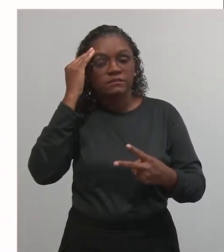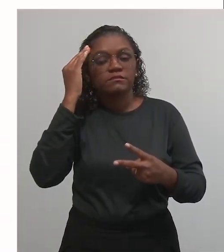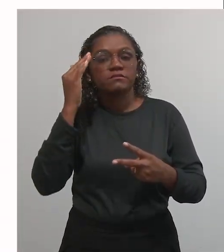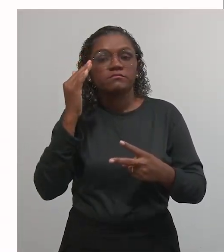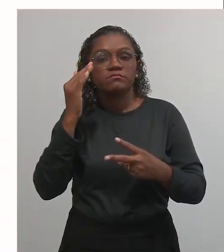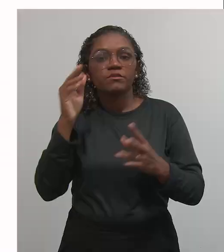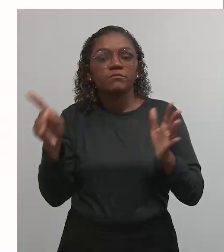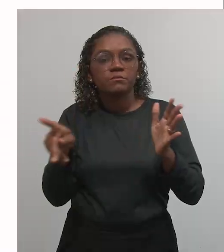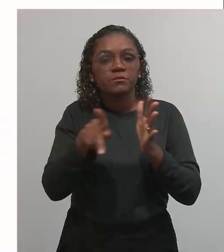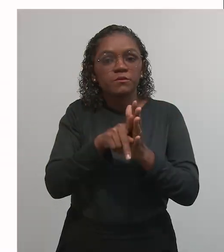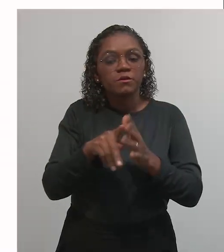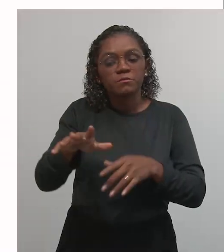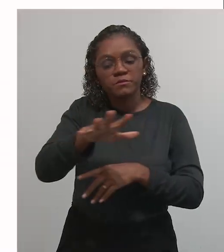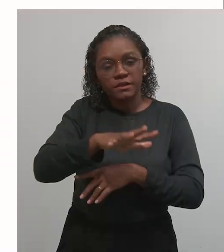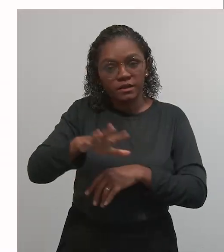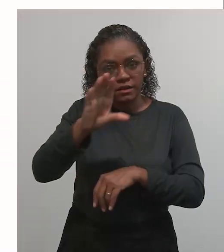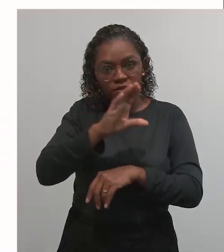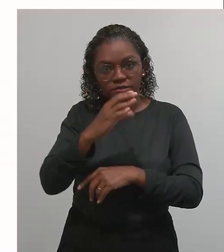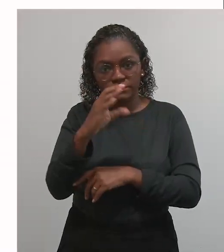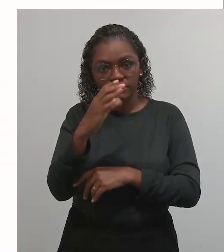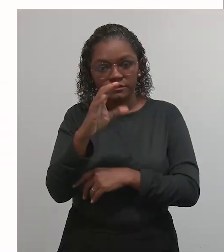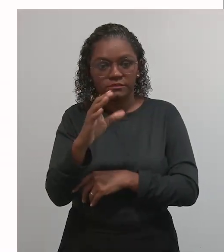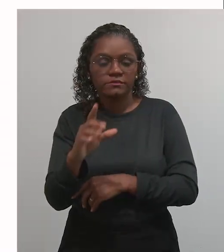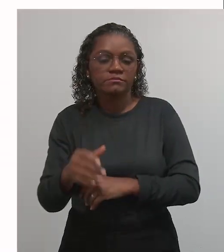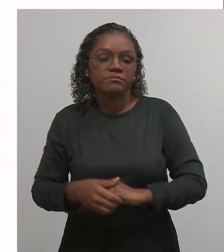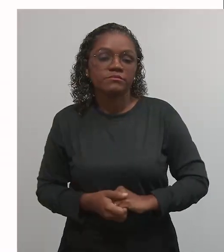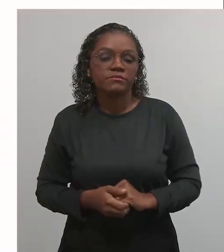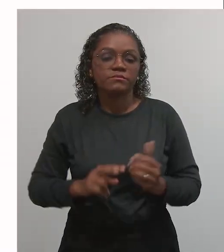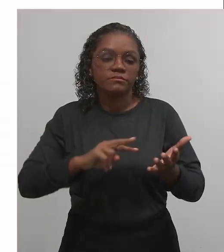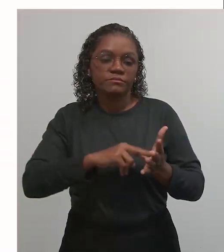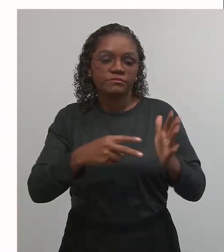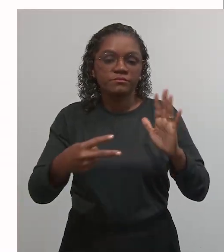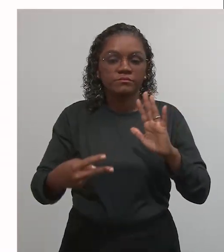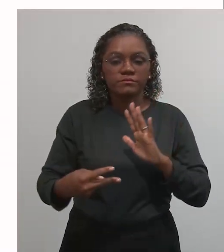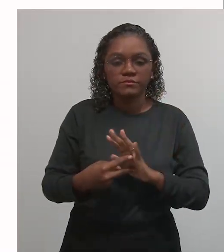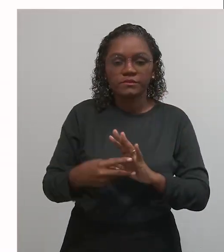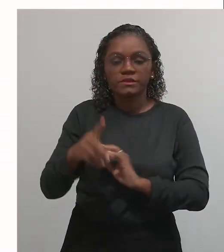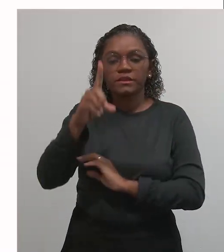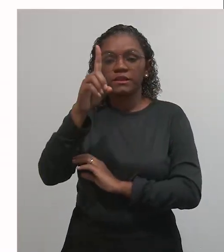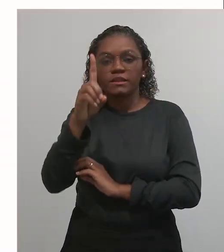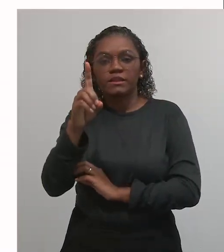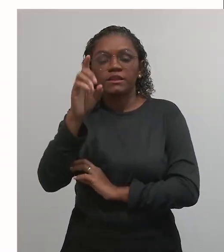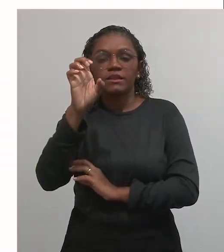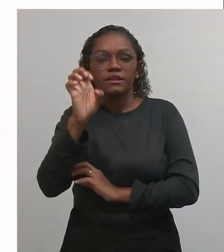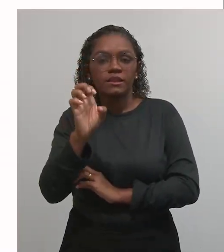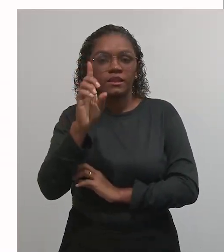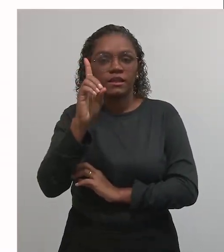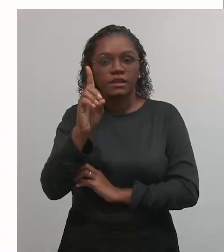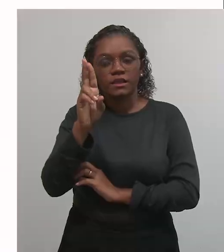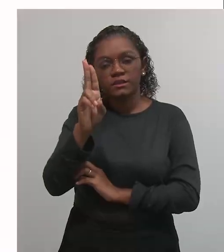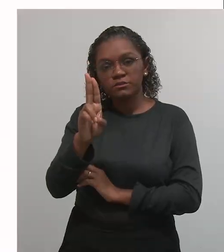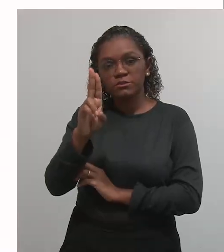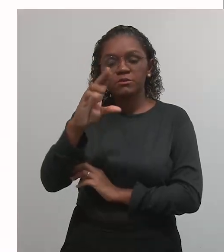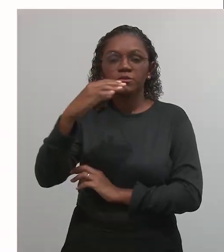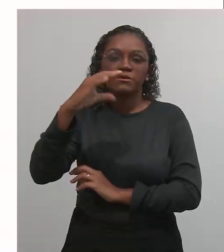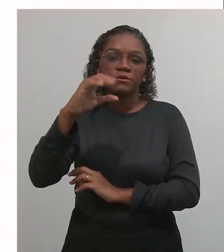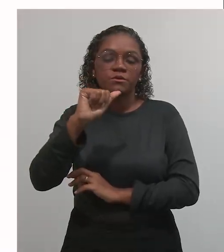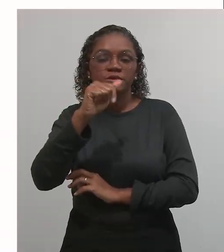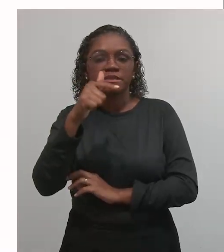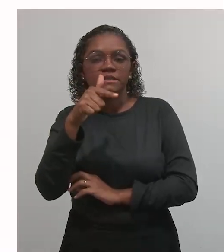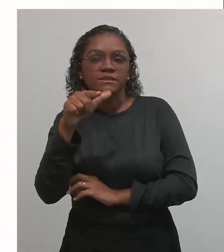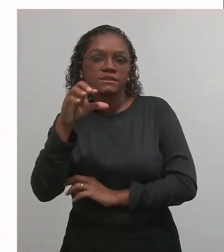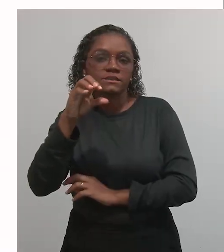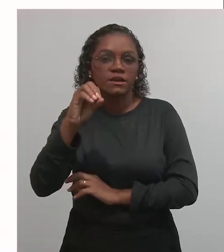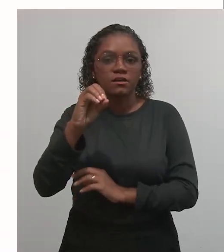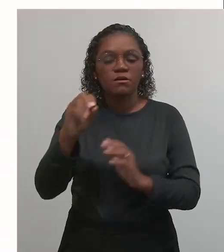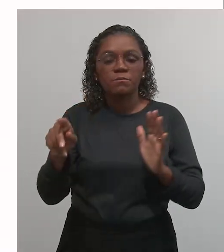da ciência e da filosofia, que é a dedução, né, e a indução. Então, a dedução vai estar ancorada